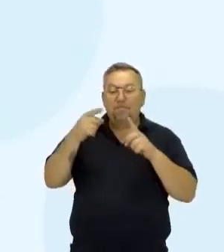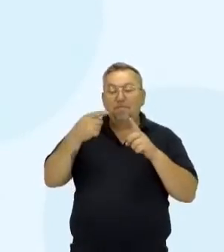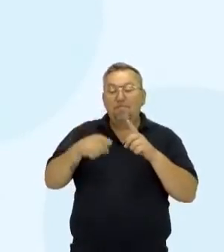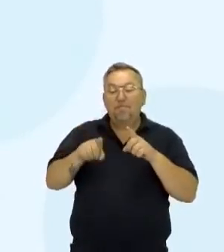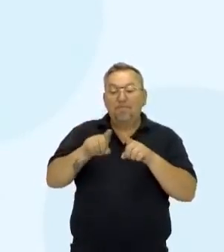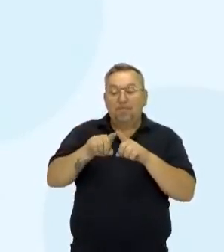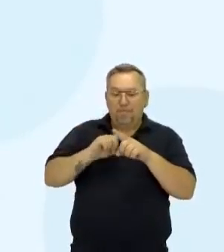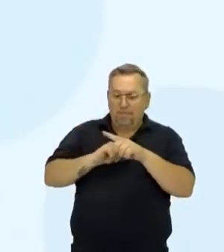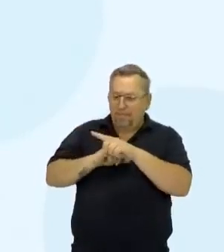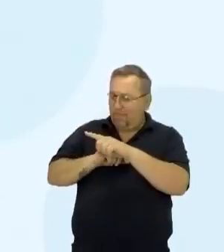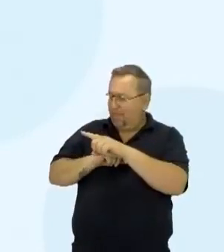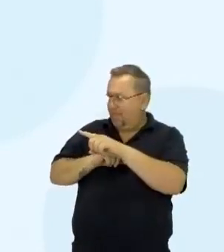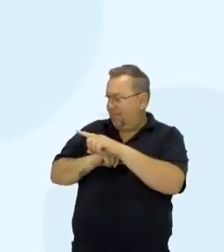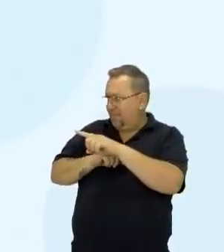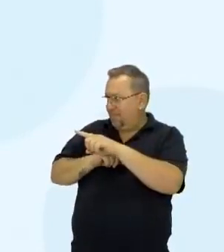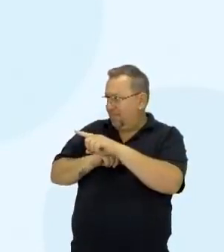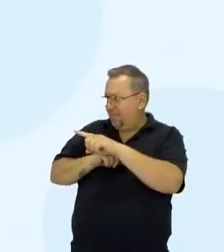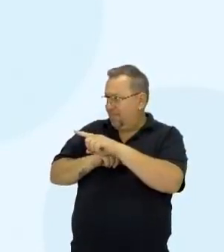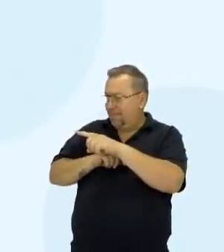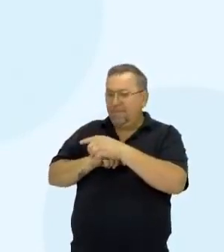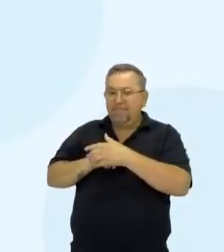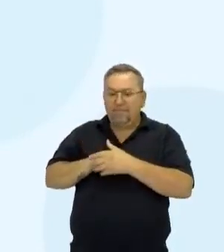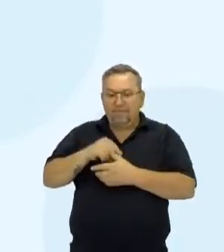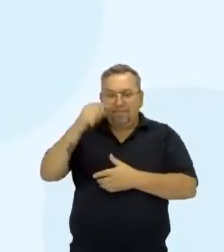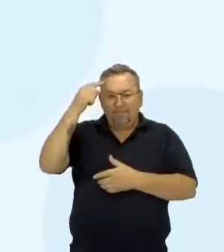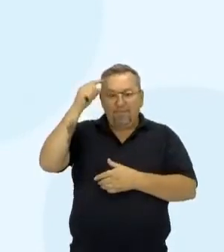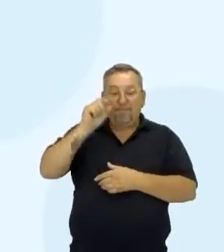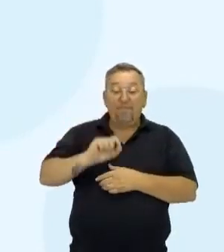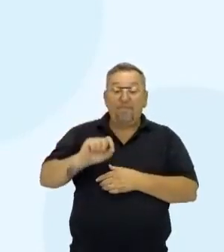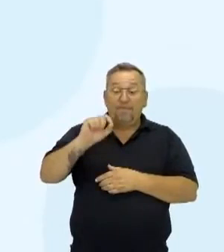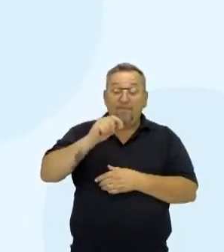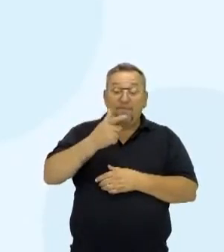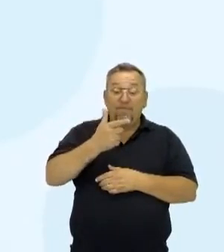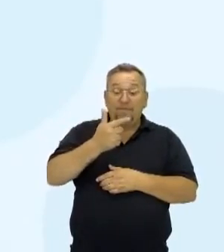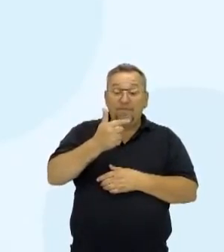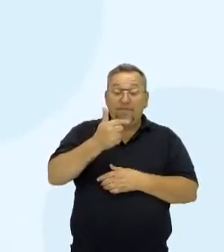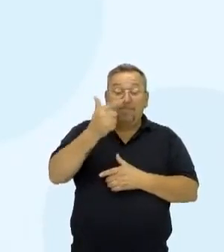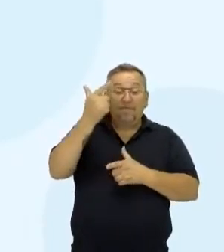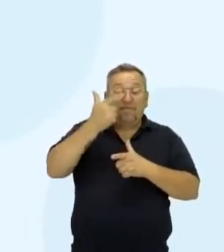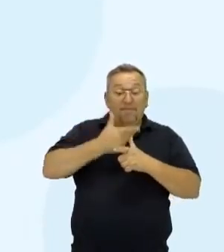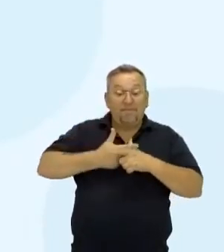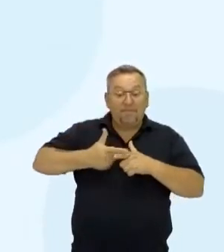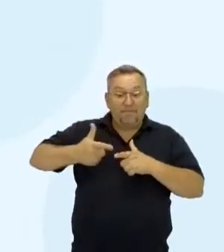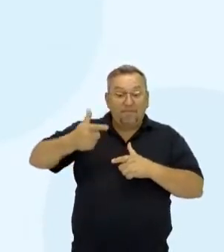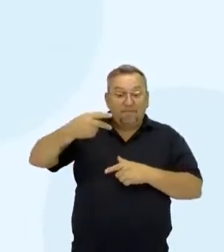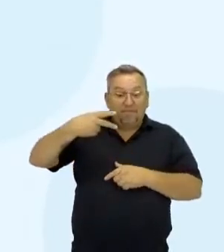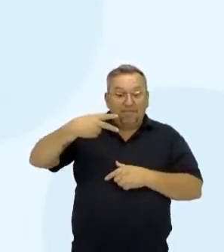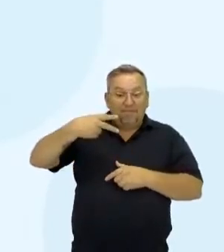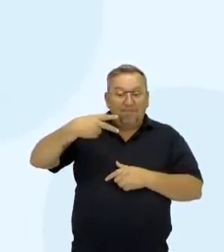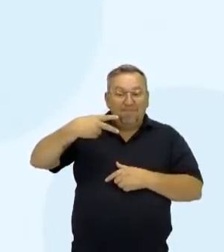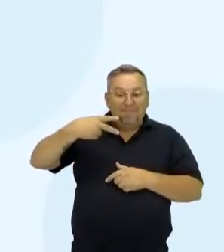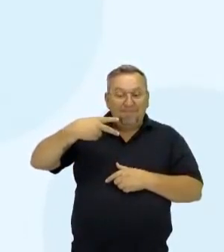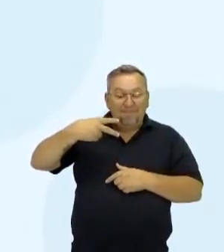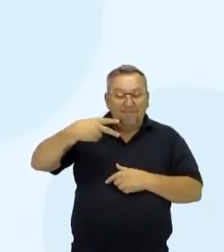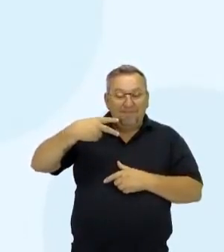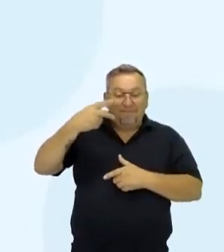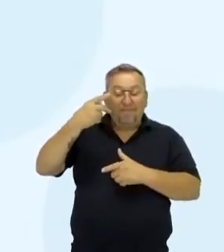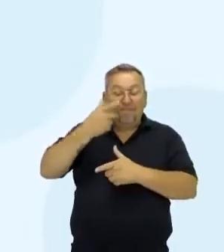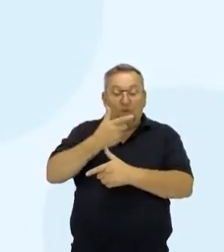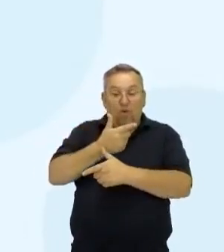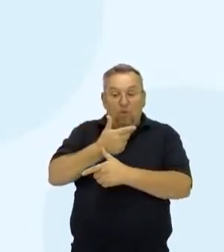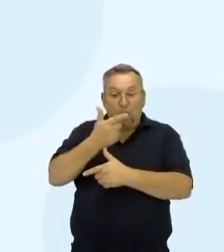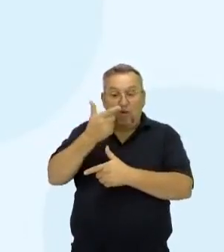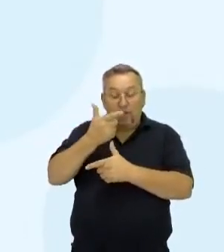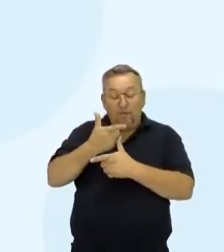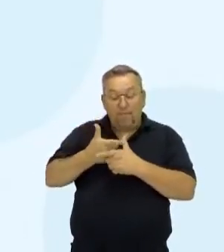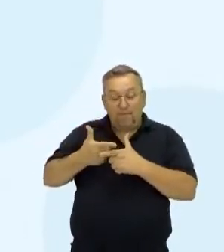nessa última linha aí, a ideia é do quê? Do 12 divide o 2. 12